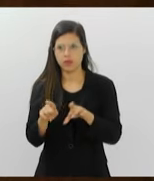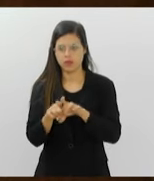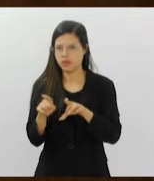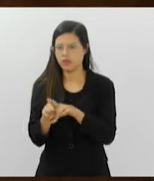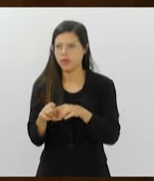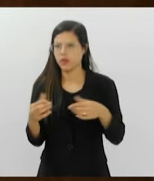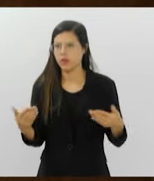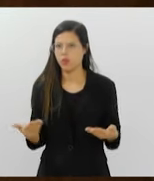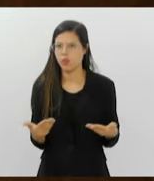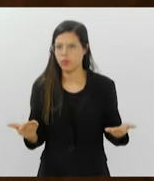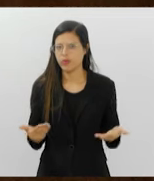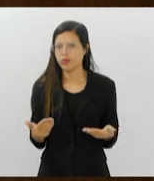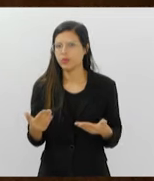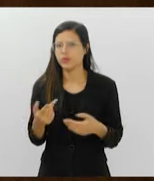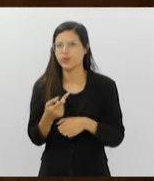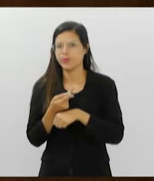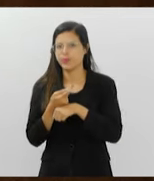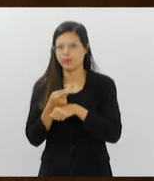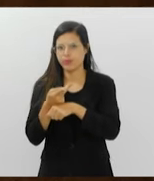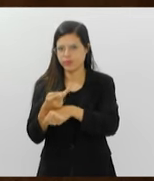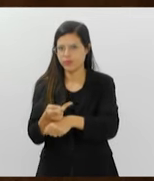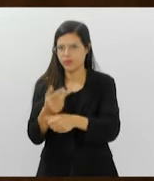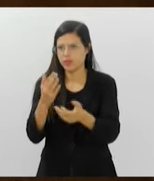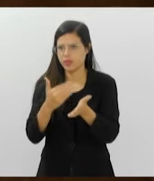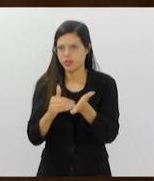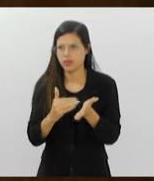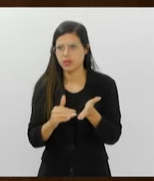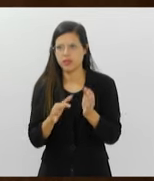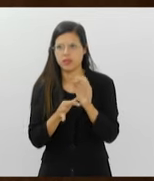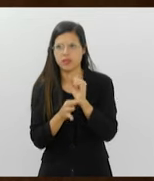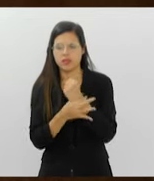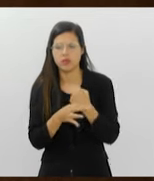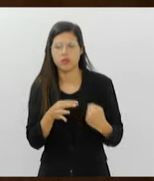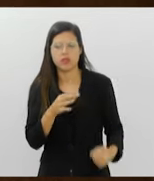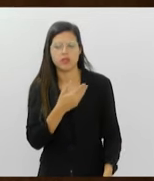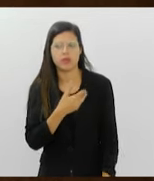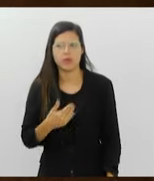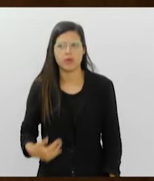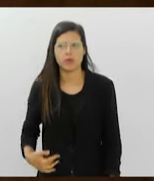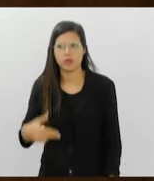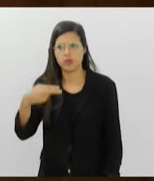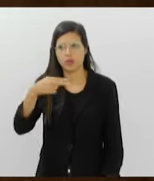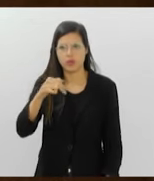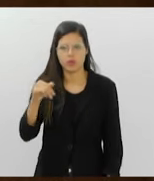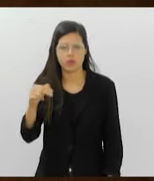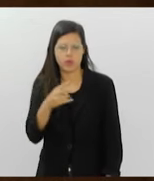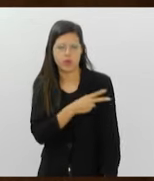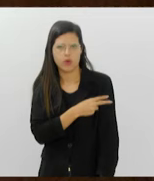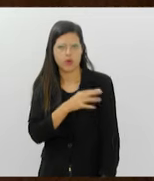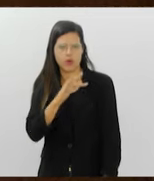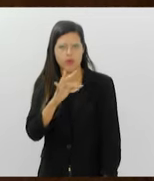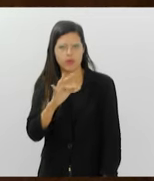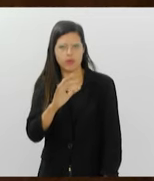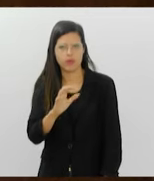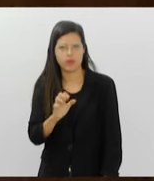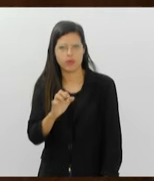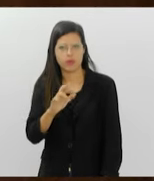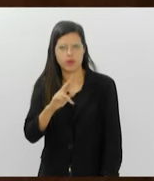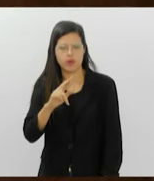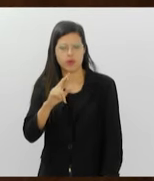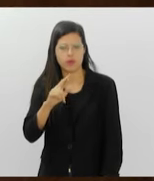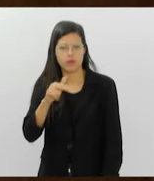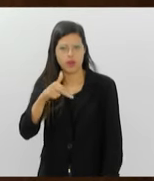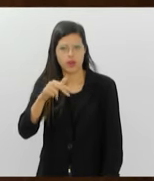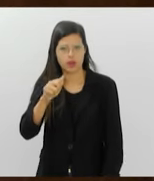também hoje vou estar procurando o secretário de Segurança Pública de Nova Iguaçu, Coronel Fernandes, para poder também